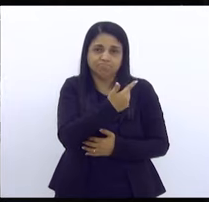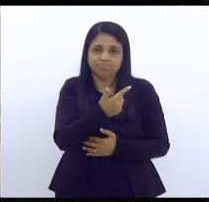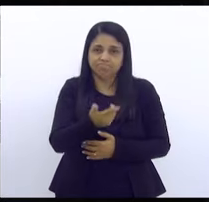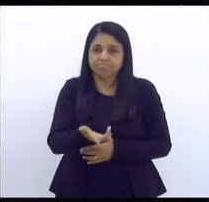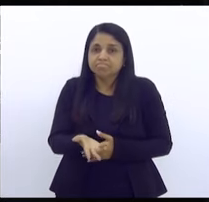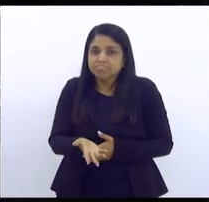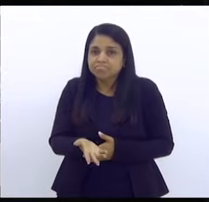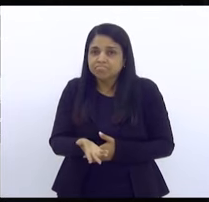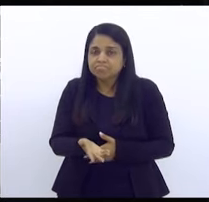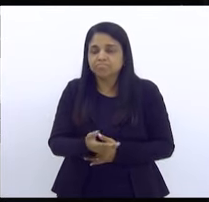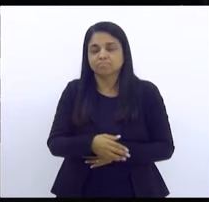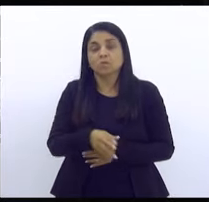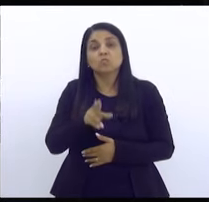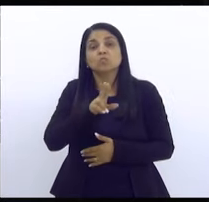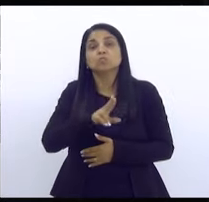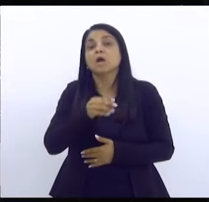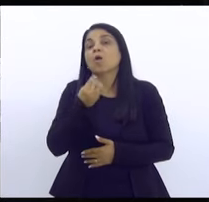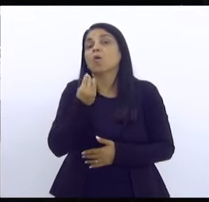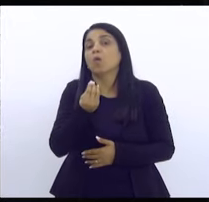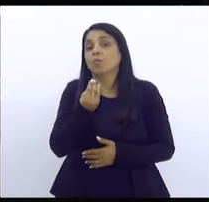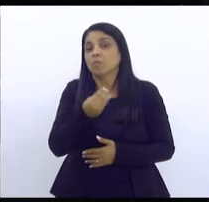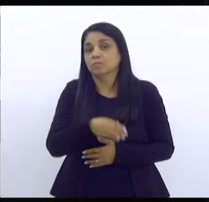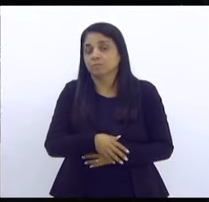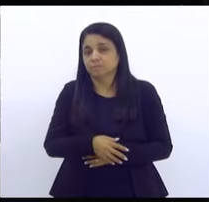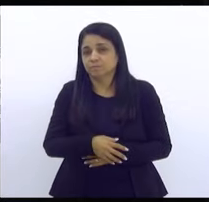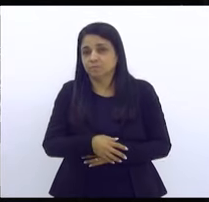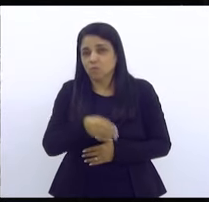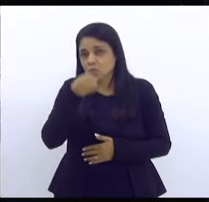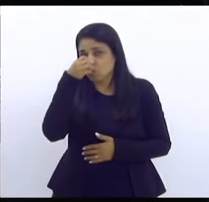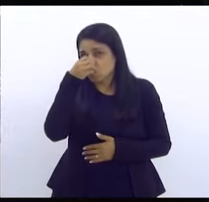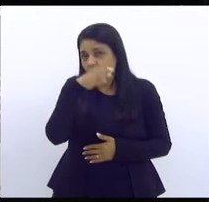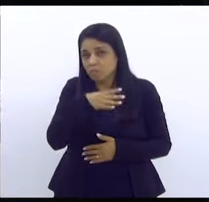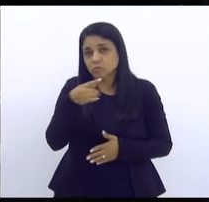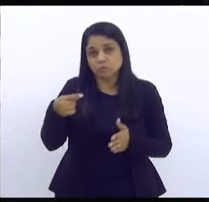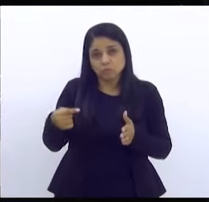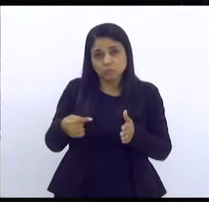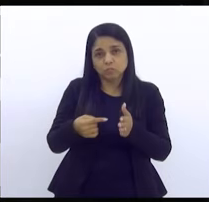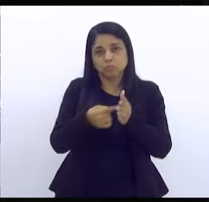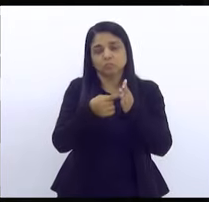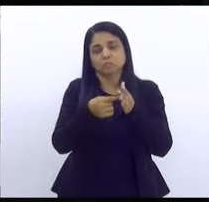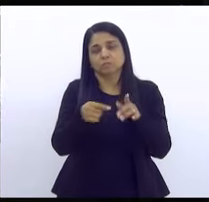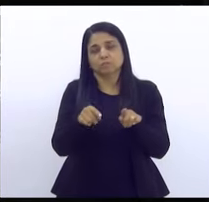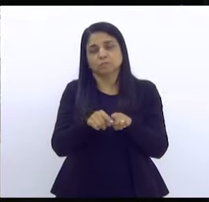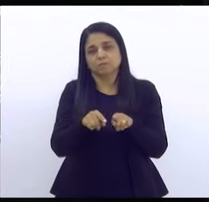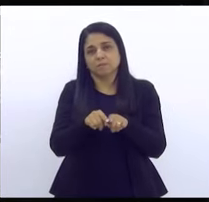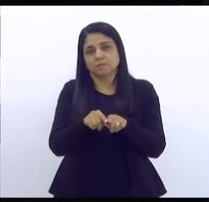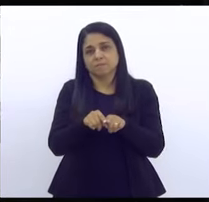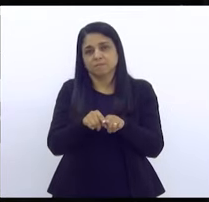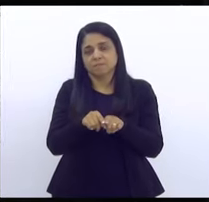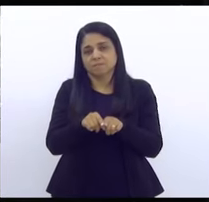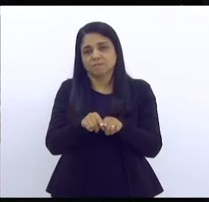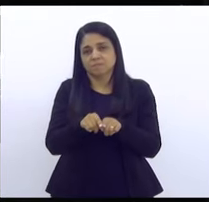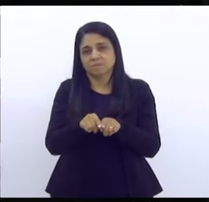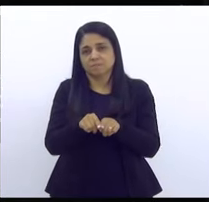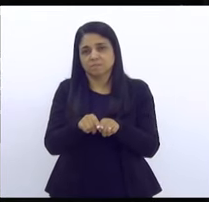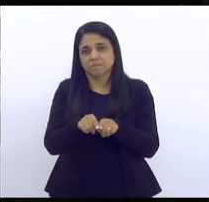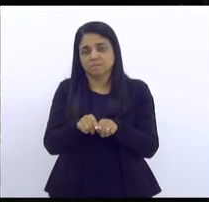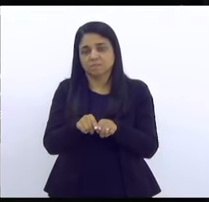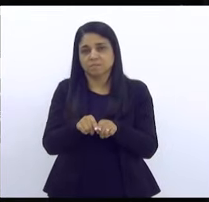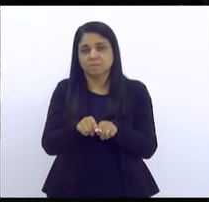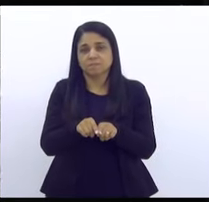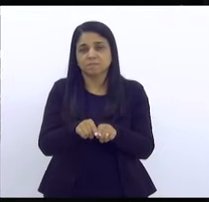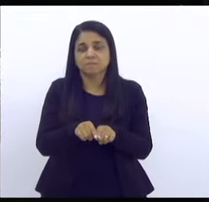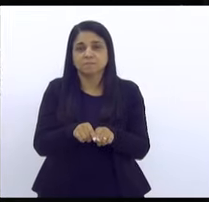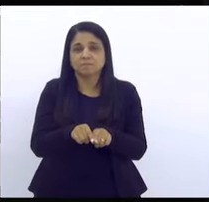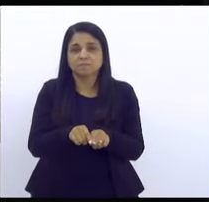elétrica. Um absurdo que nós também denunciamos foi o fato de